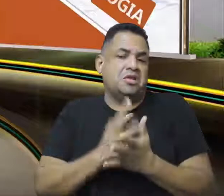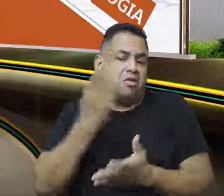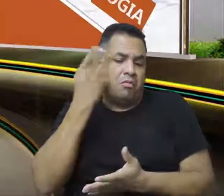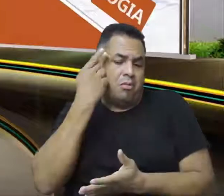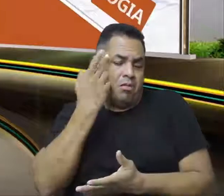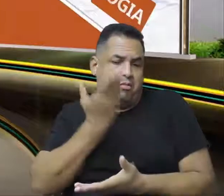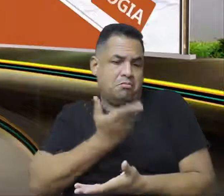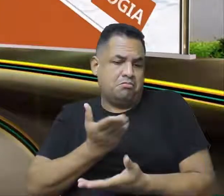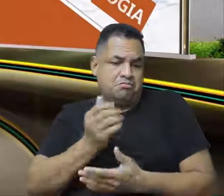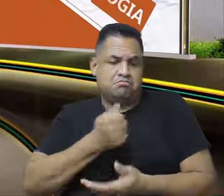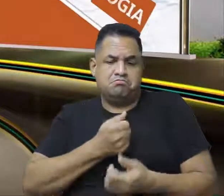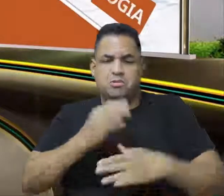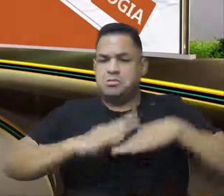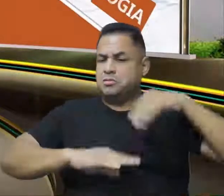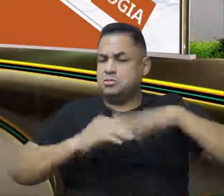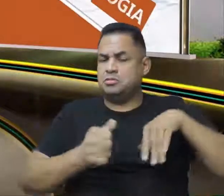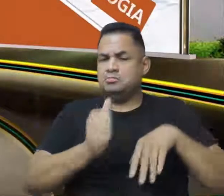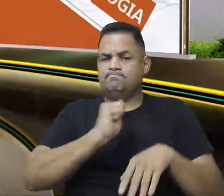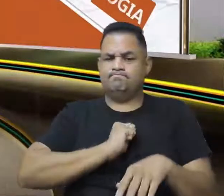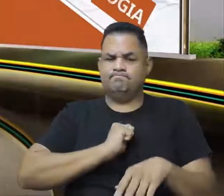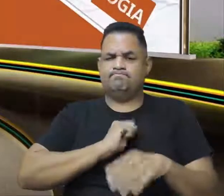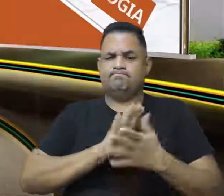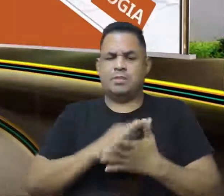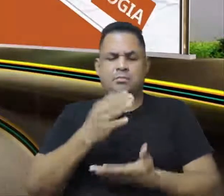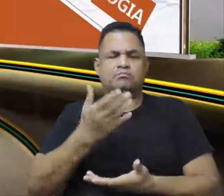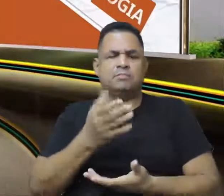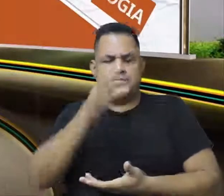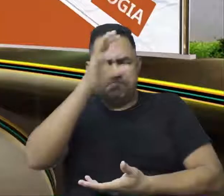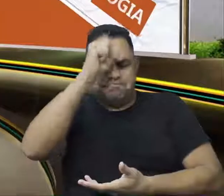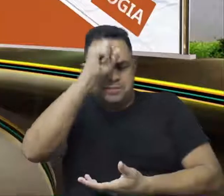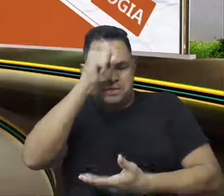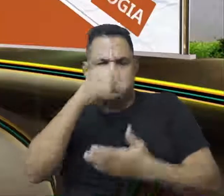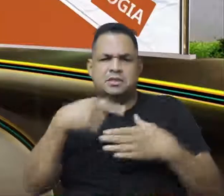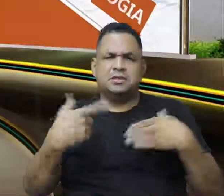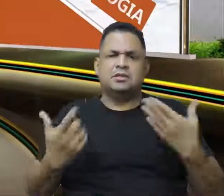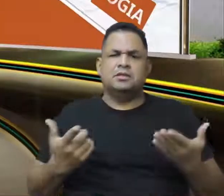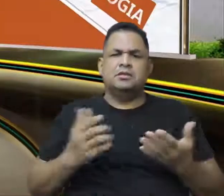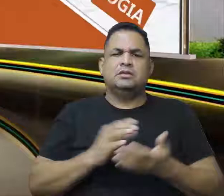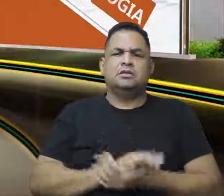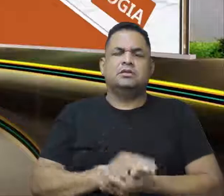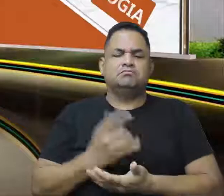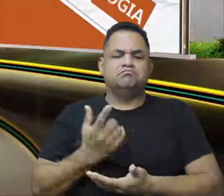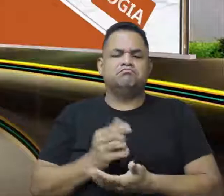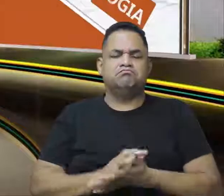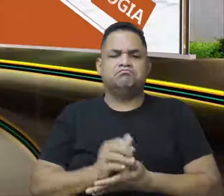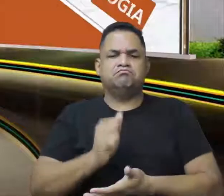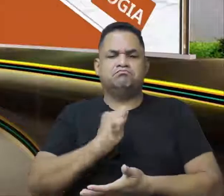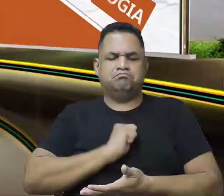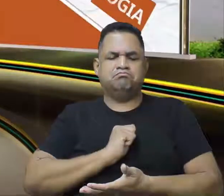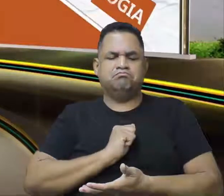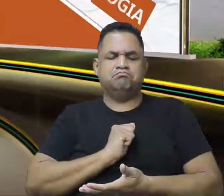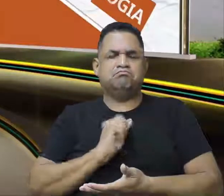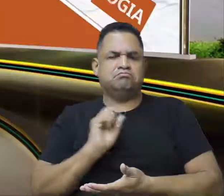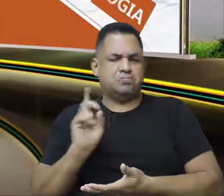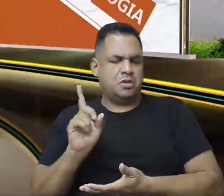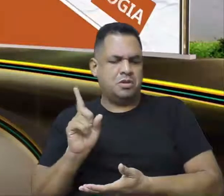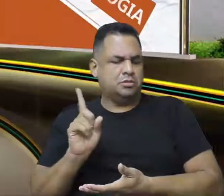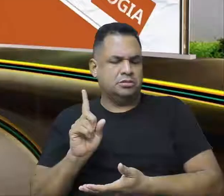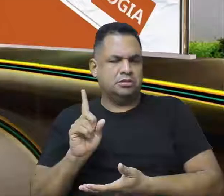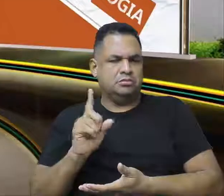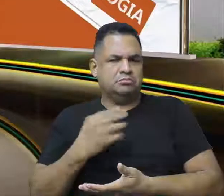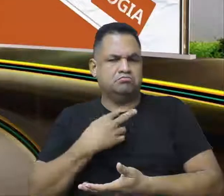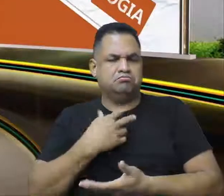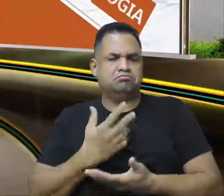né? Se apropriaram muito disso e acabou que a gente olha para a antropologia e diz, só eles podem estudar. Não, não só